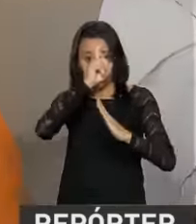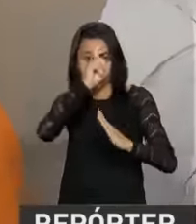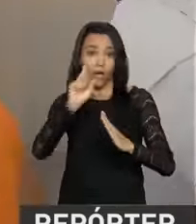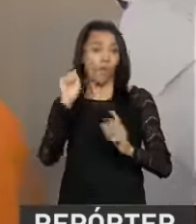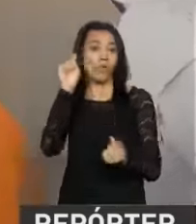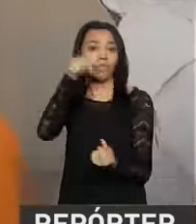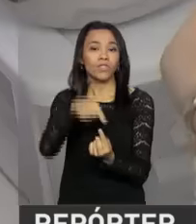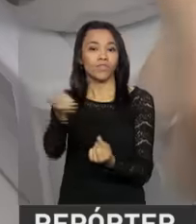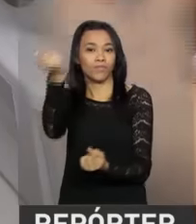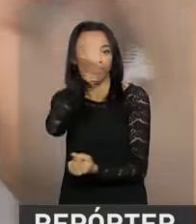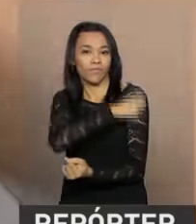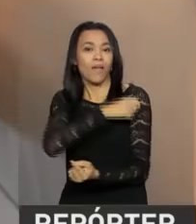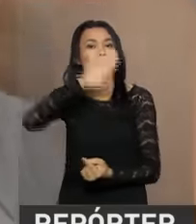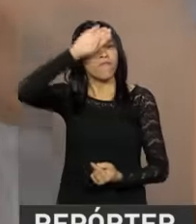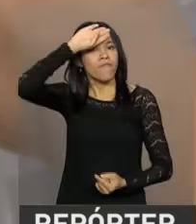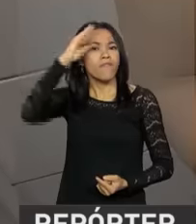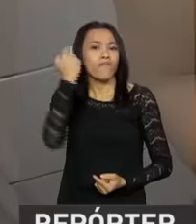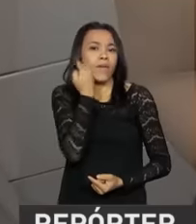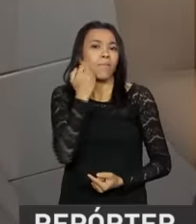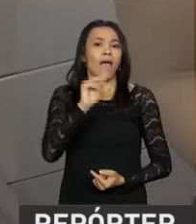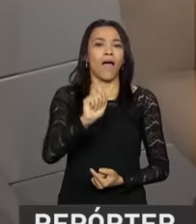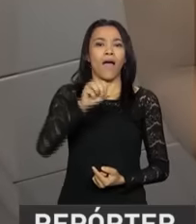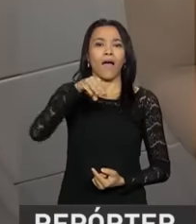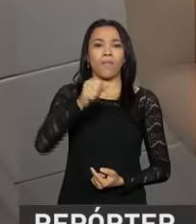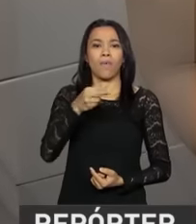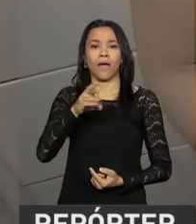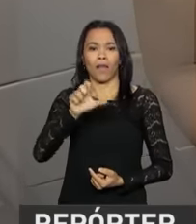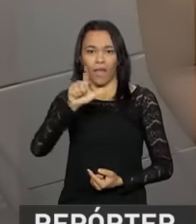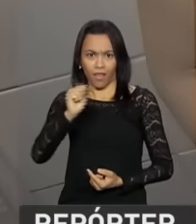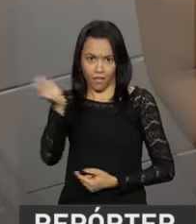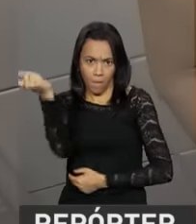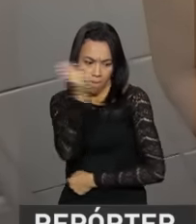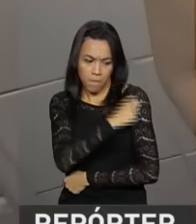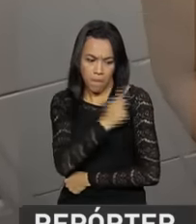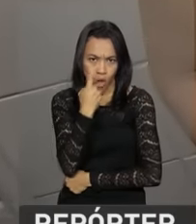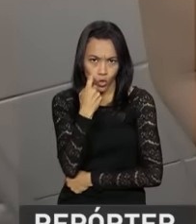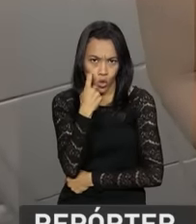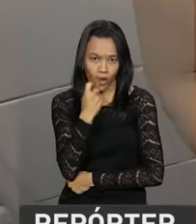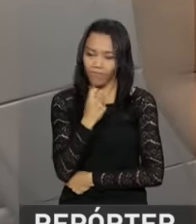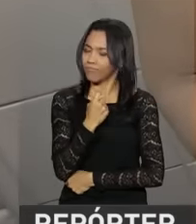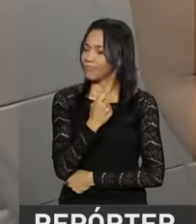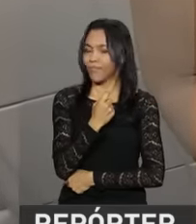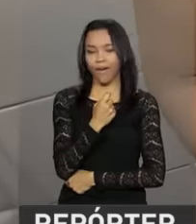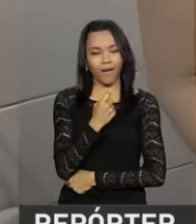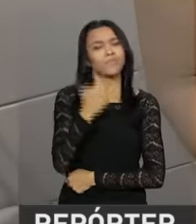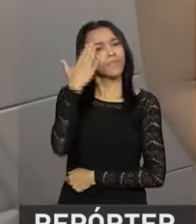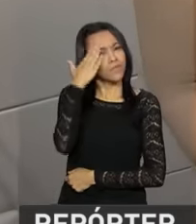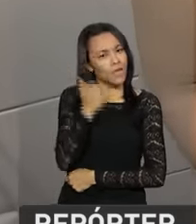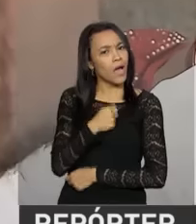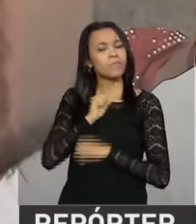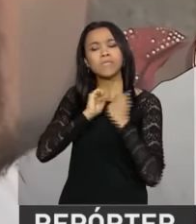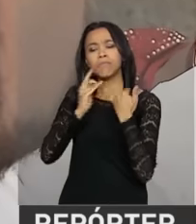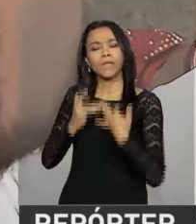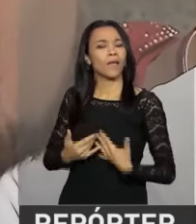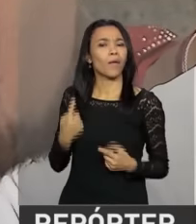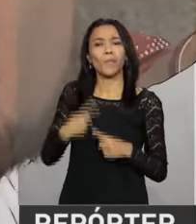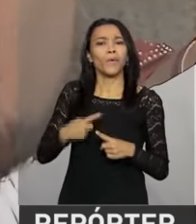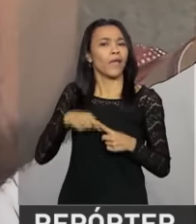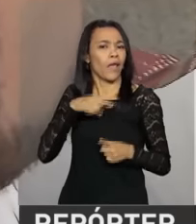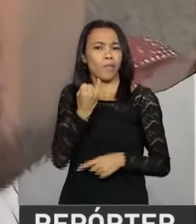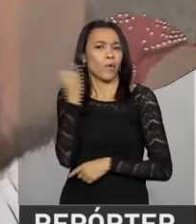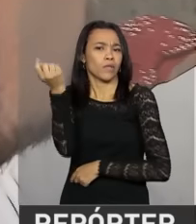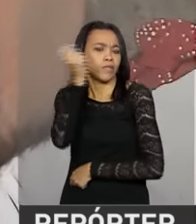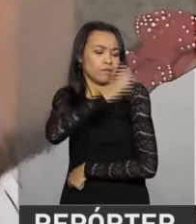contra a febre amarela. Na hora da vacina, nada de choro. A pequenininha já sabe até explicar por que é tão